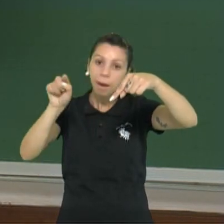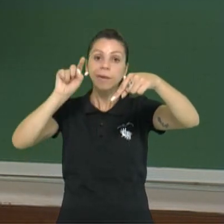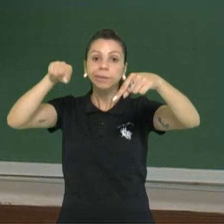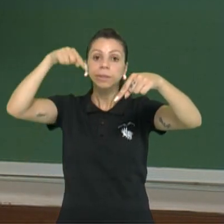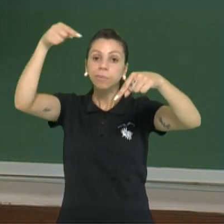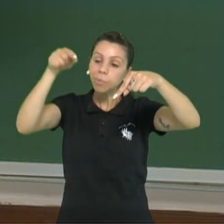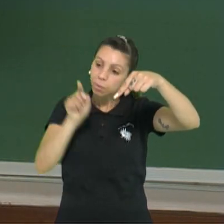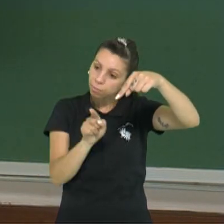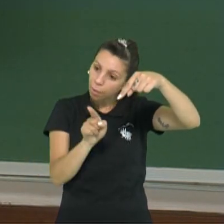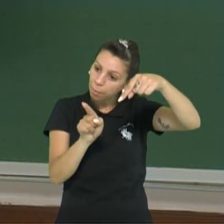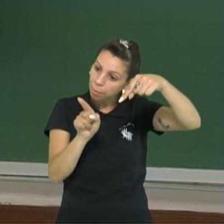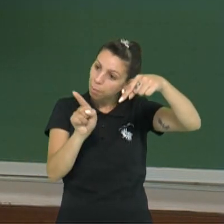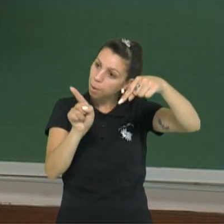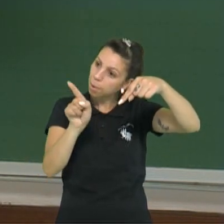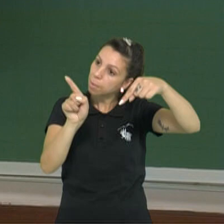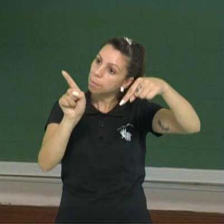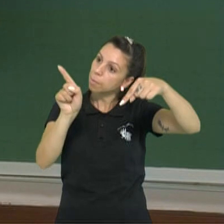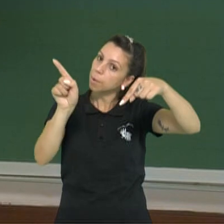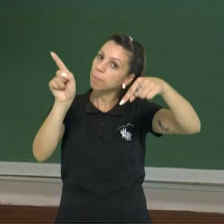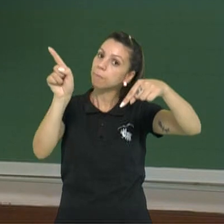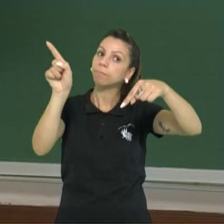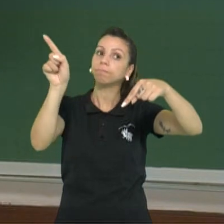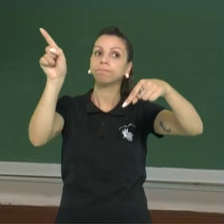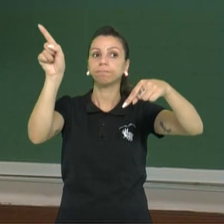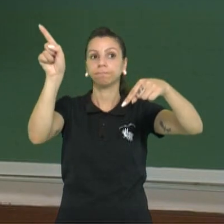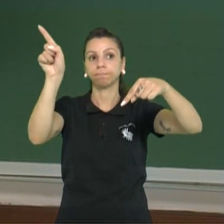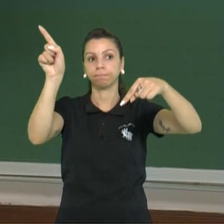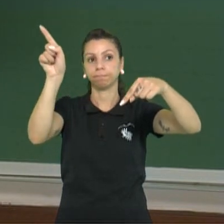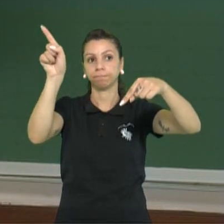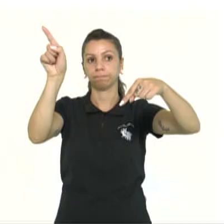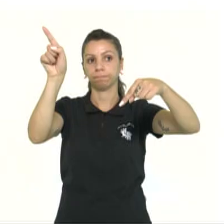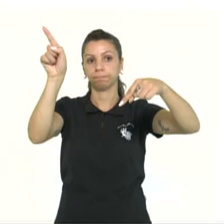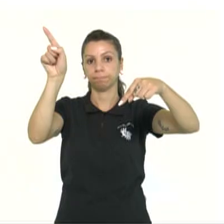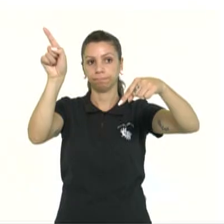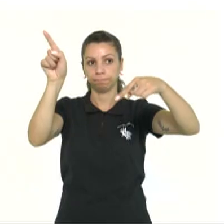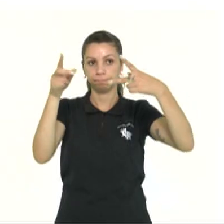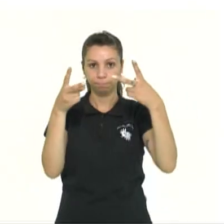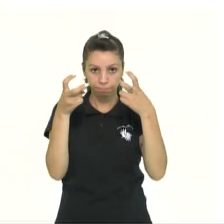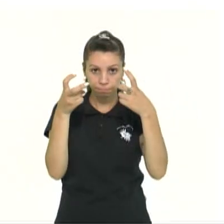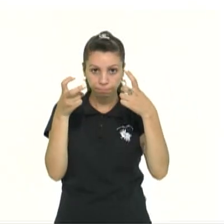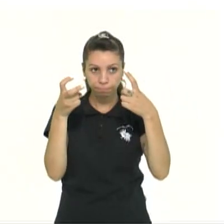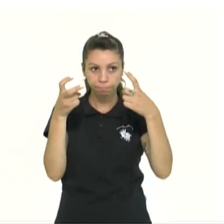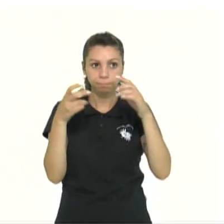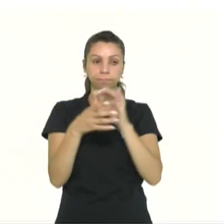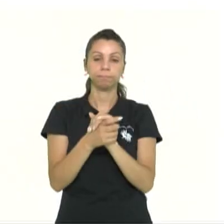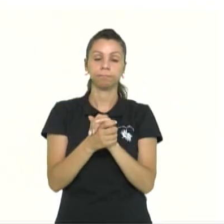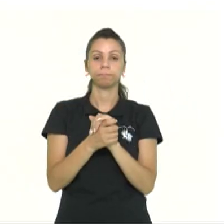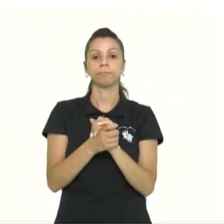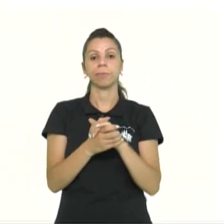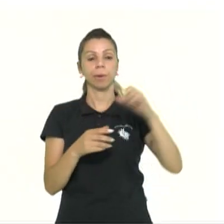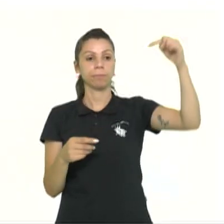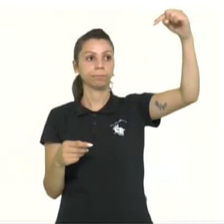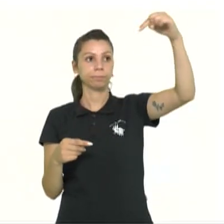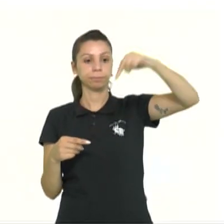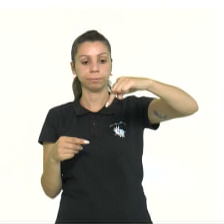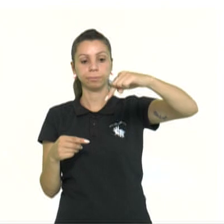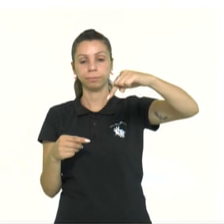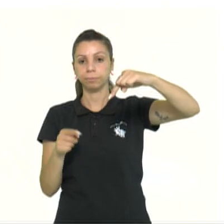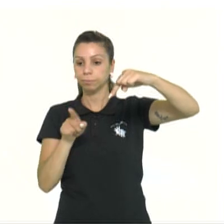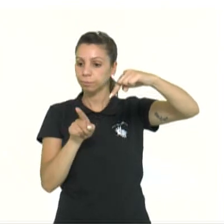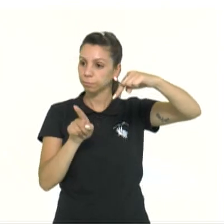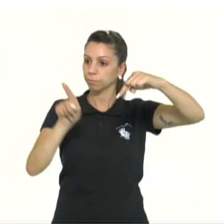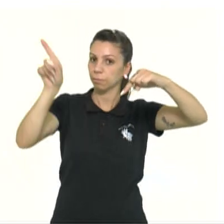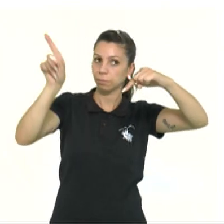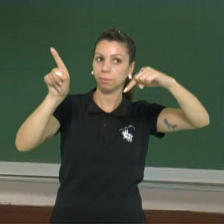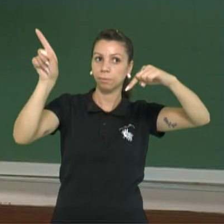crescimento nessa parábola aqui. Aí, certo? Então, daqui para cá, a minha função começa a